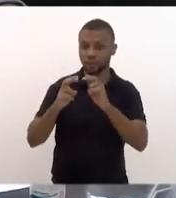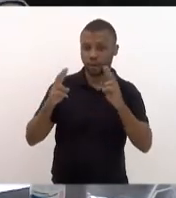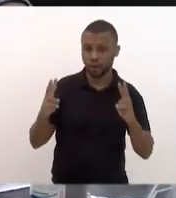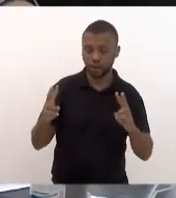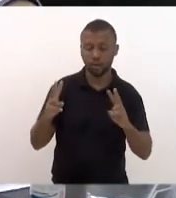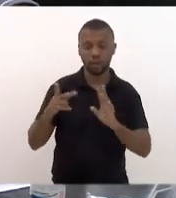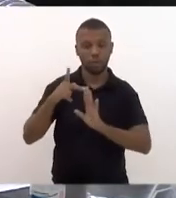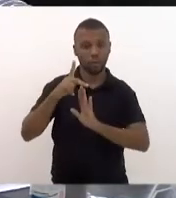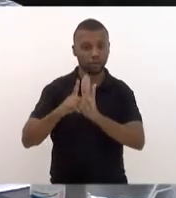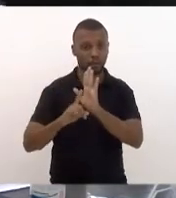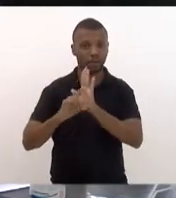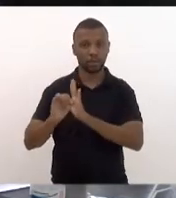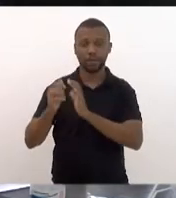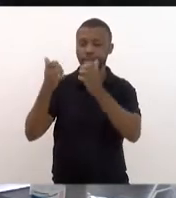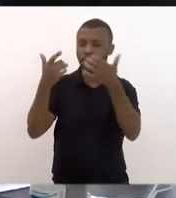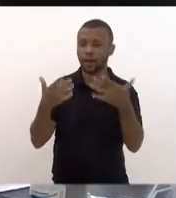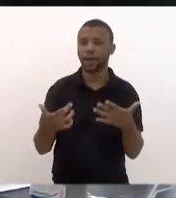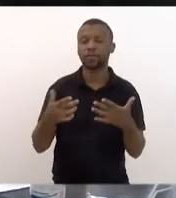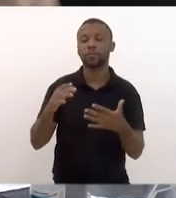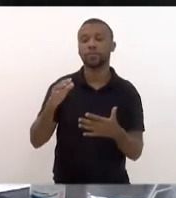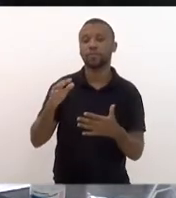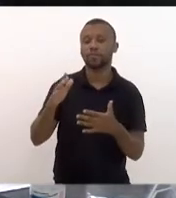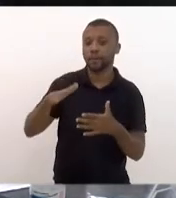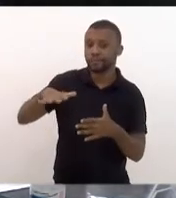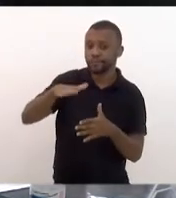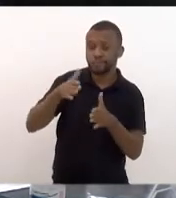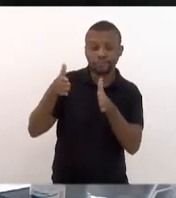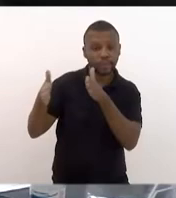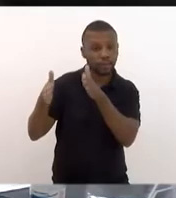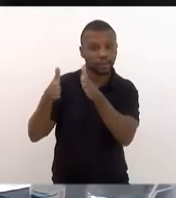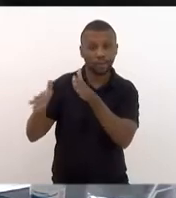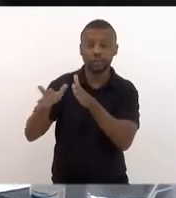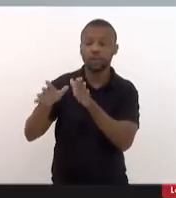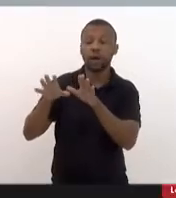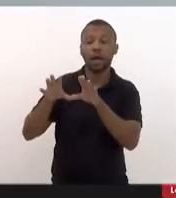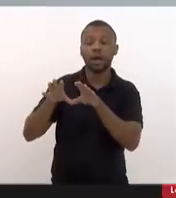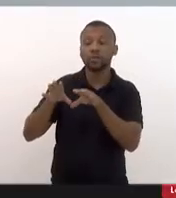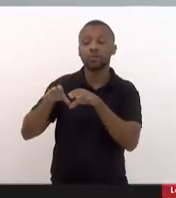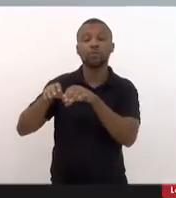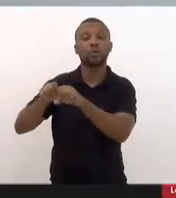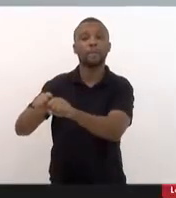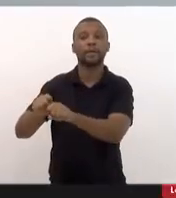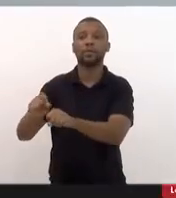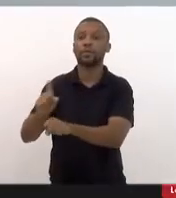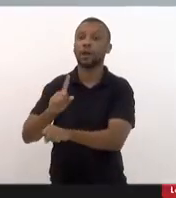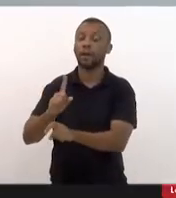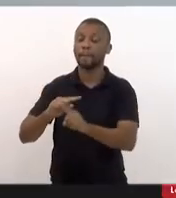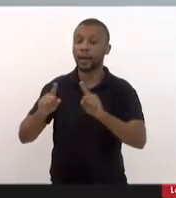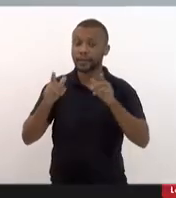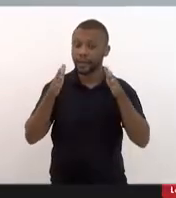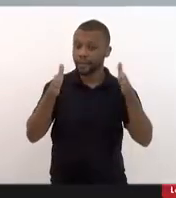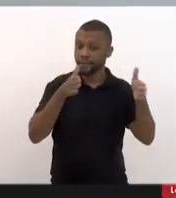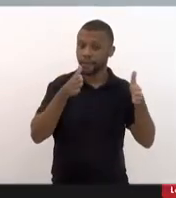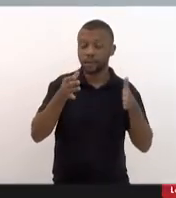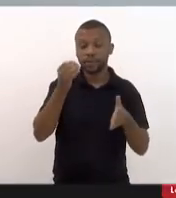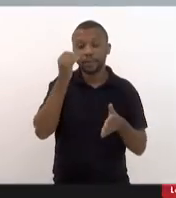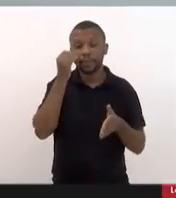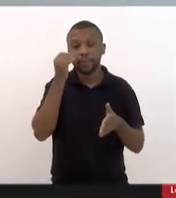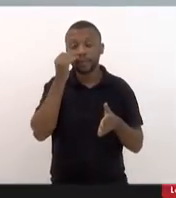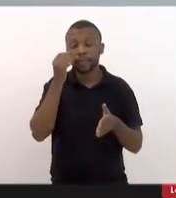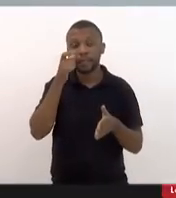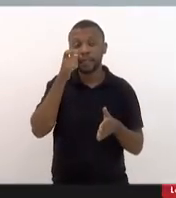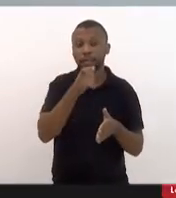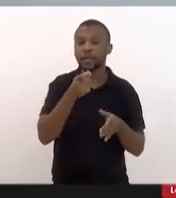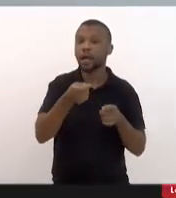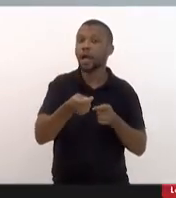faixa que não é propriamente a faixa de domínio, a faixa para a implantação de empreendimentos econômicos, na faixa de interesse